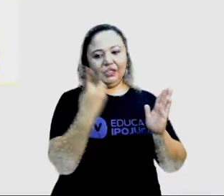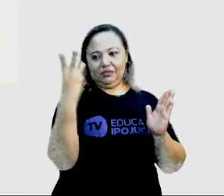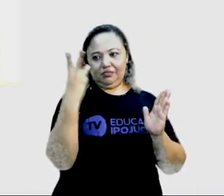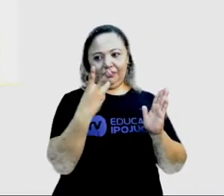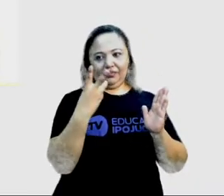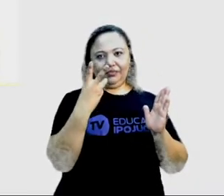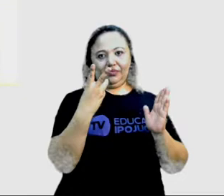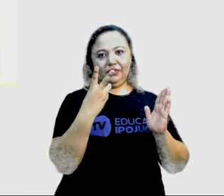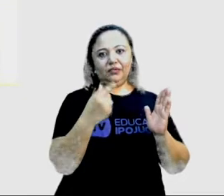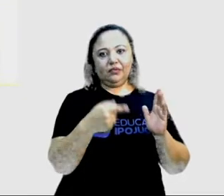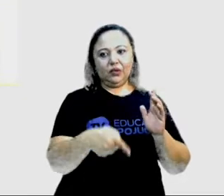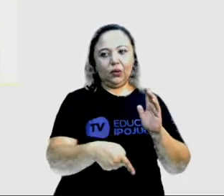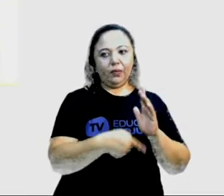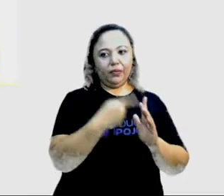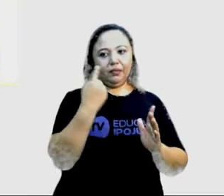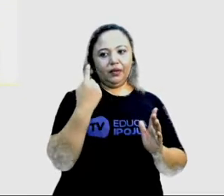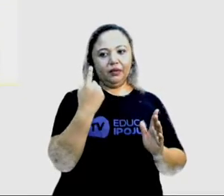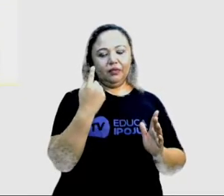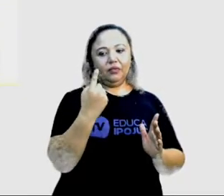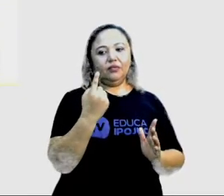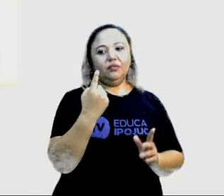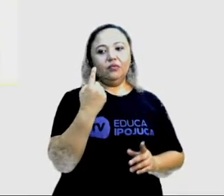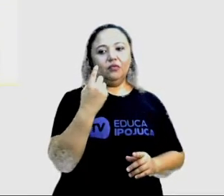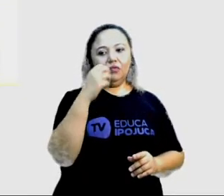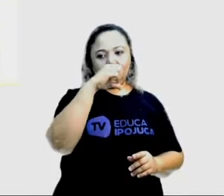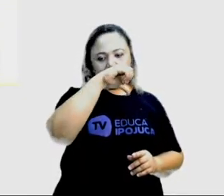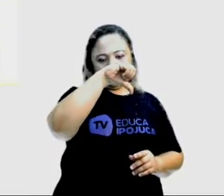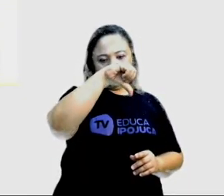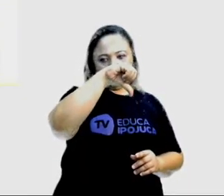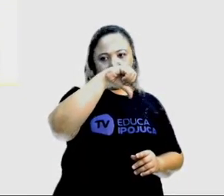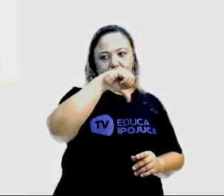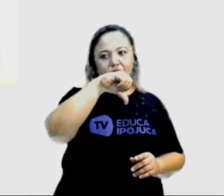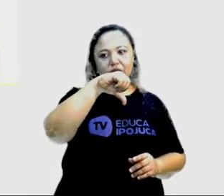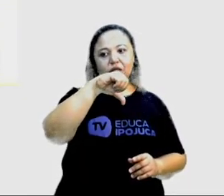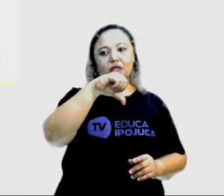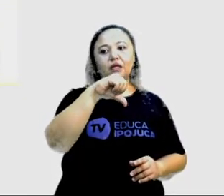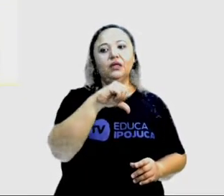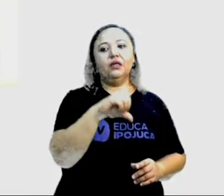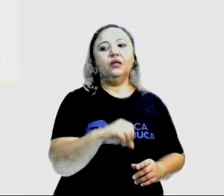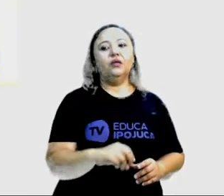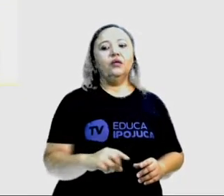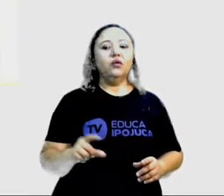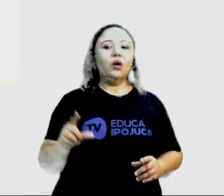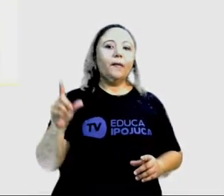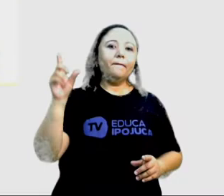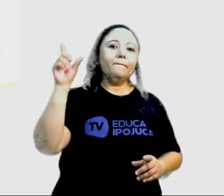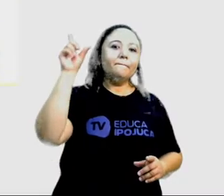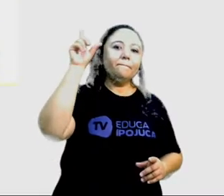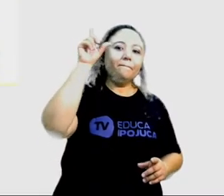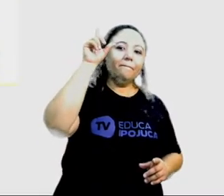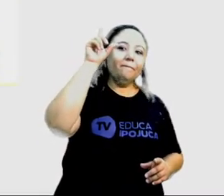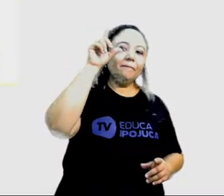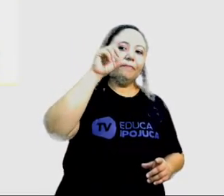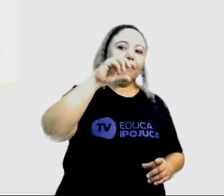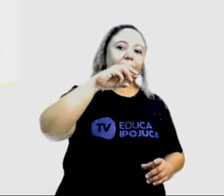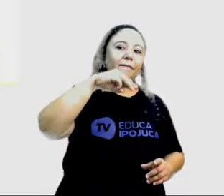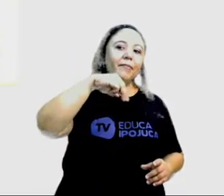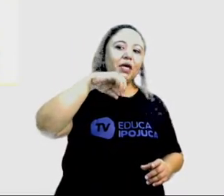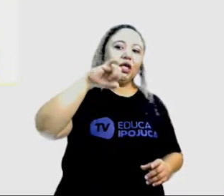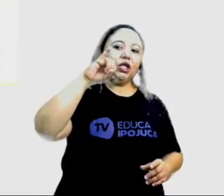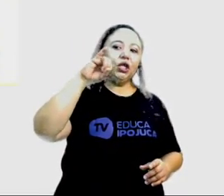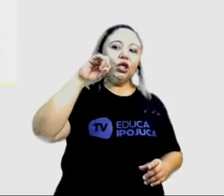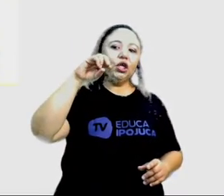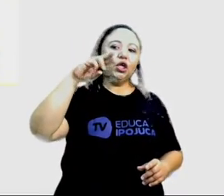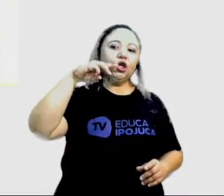partes. O primeiro algarismo, que é o número 9, ele é chamado de minuendo. É o número da